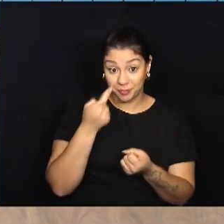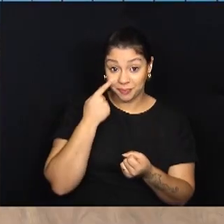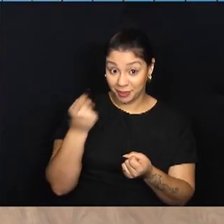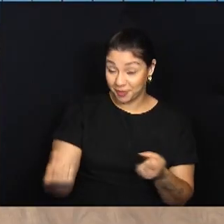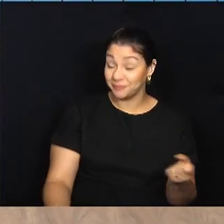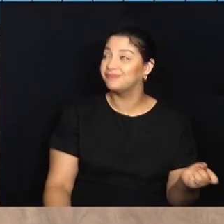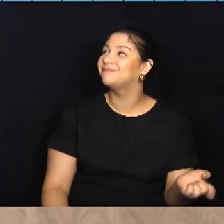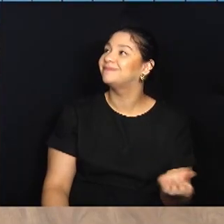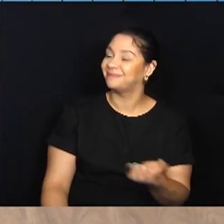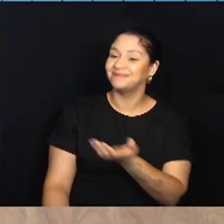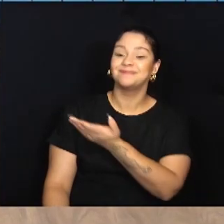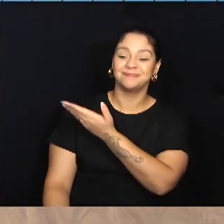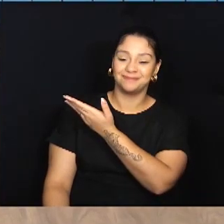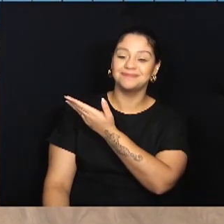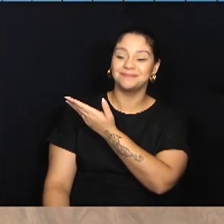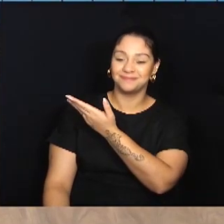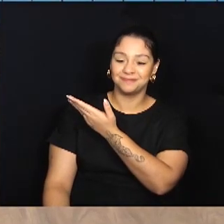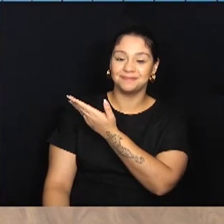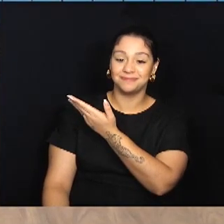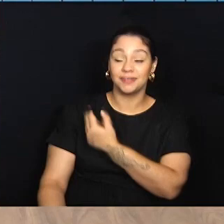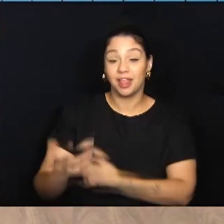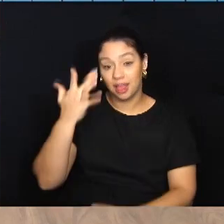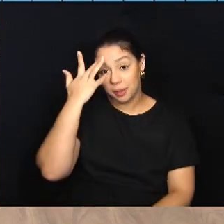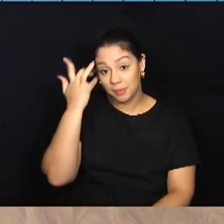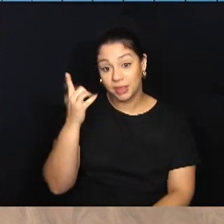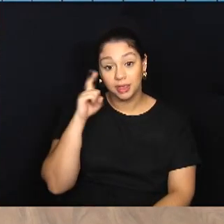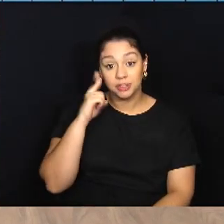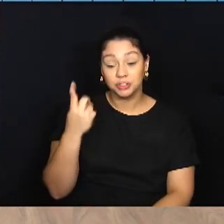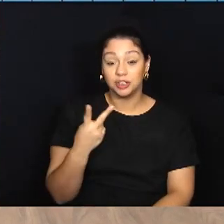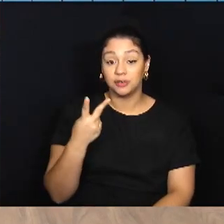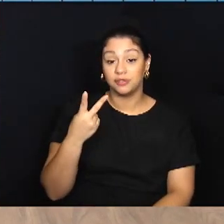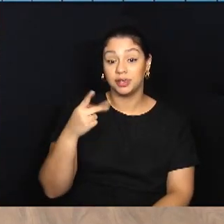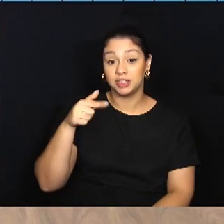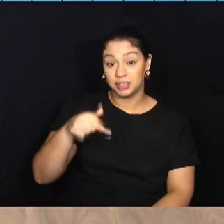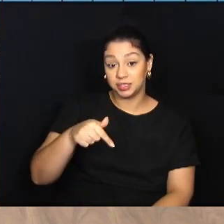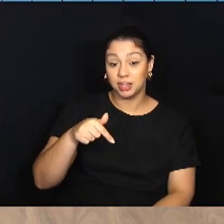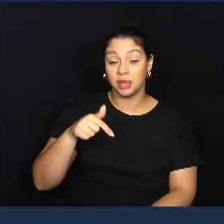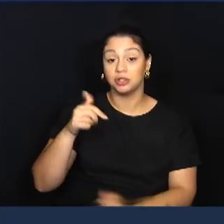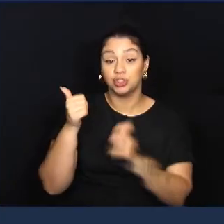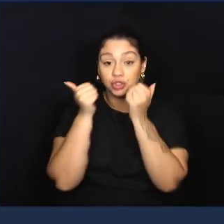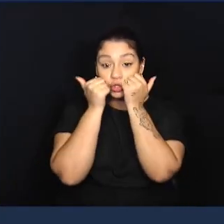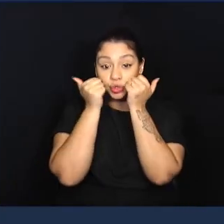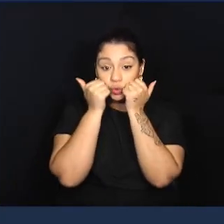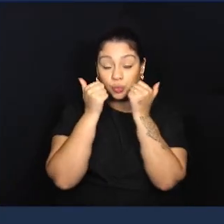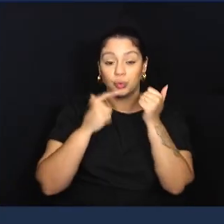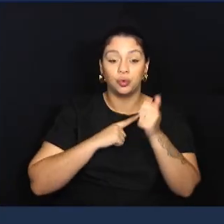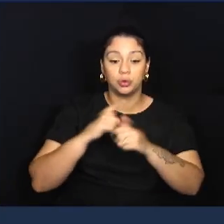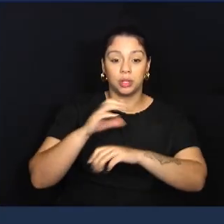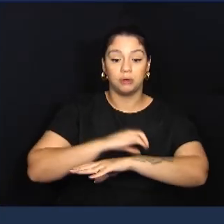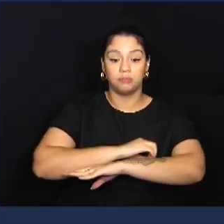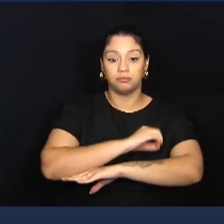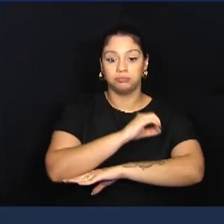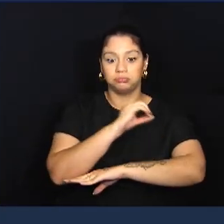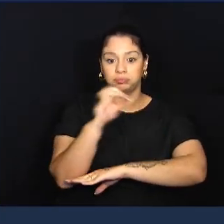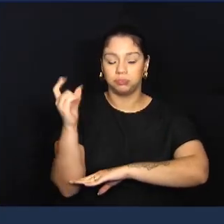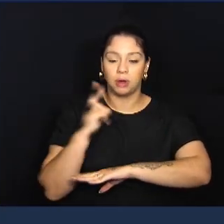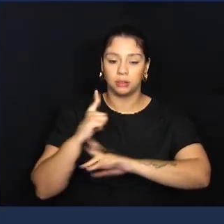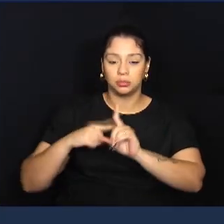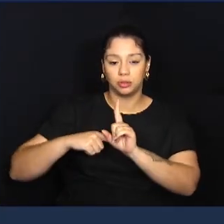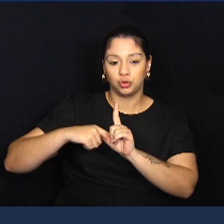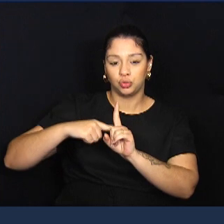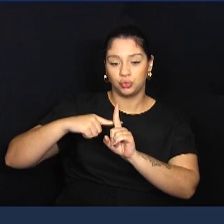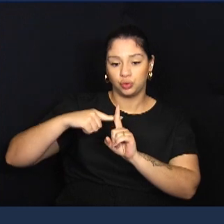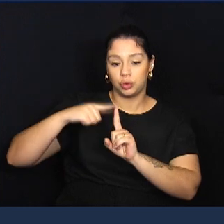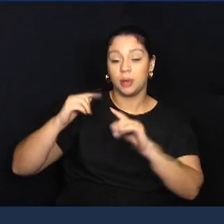na minha tela, então amanhã, 27 de julho, mínima de 15 graus. Ao longo do dia, essa temperatura sobe,